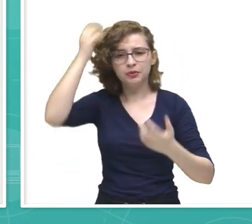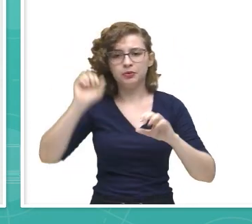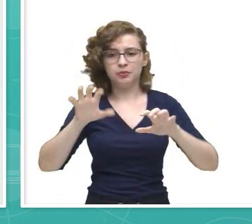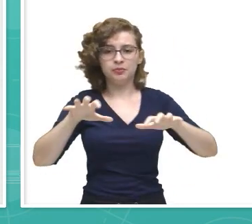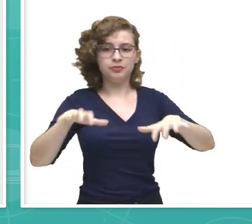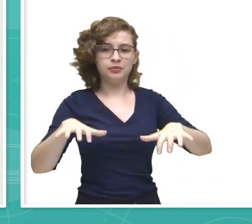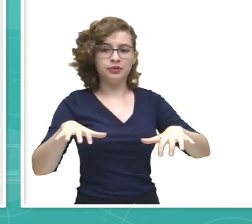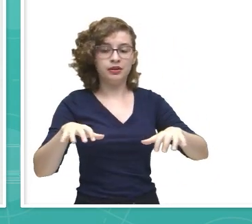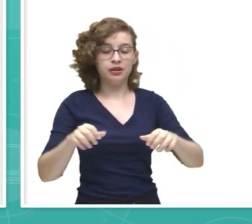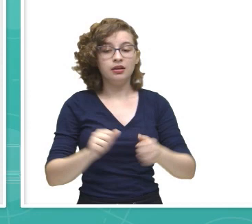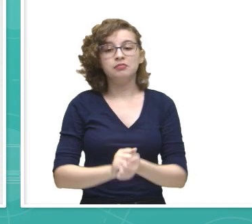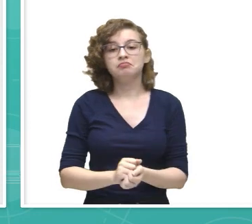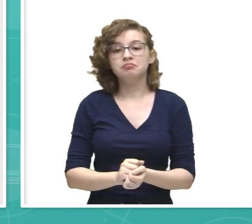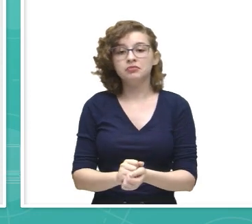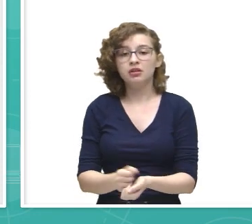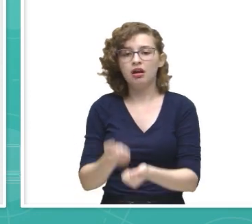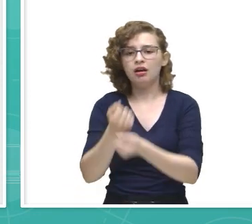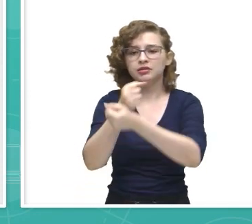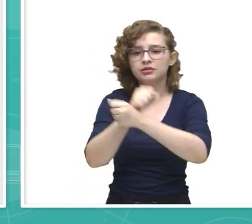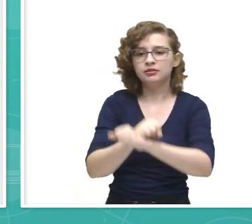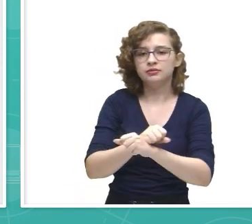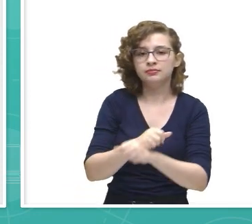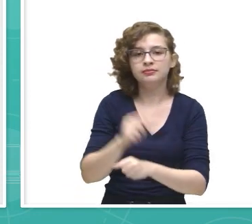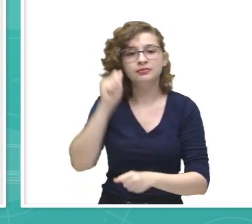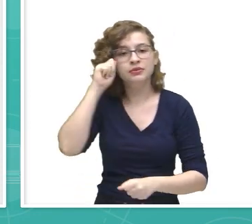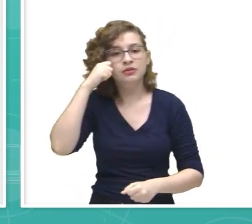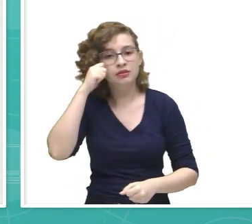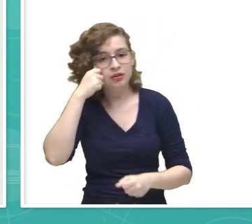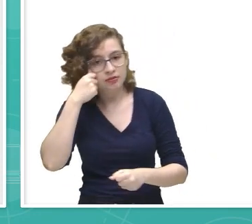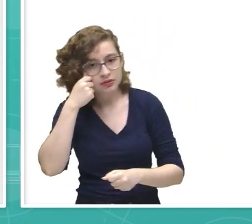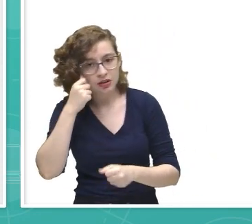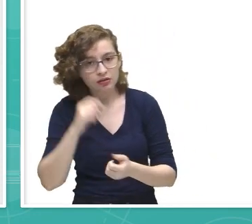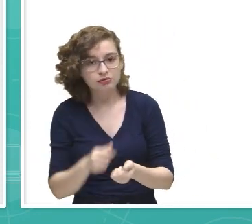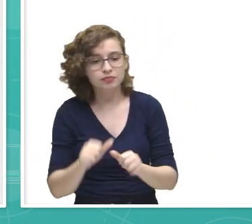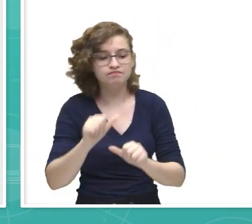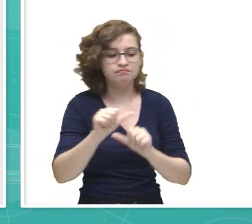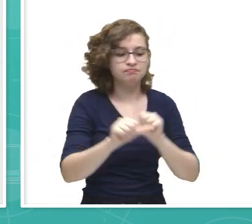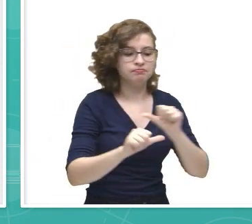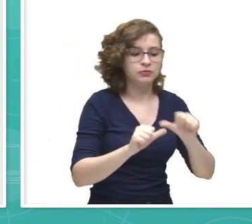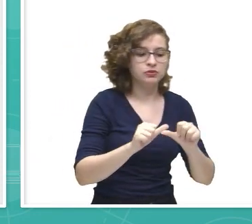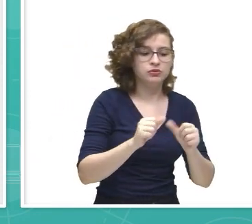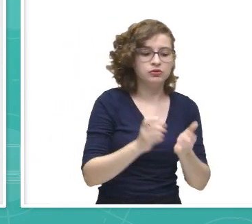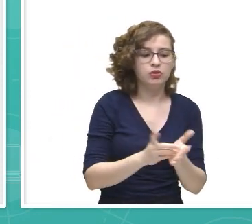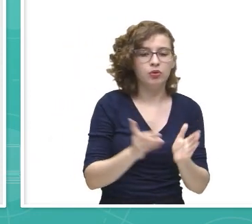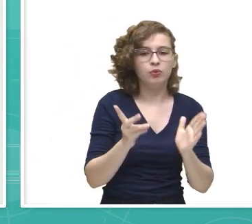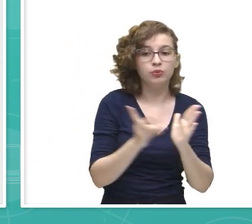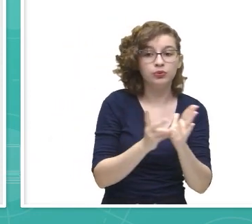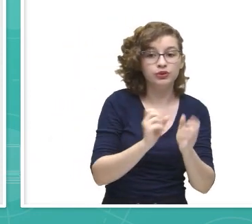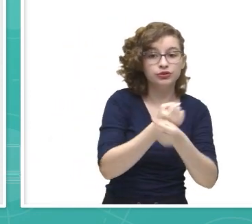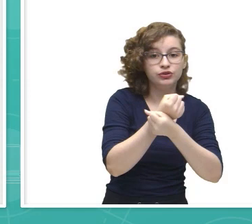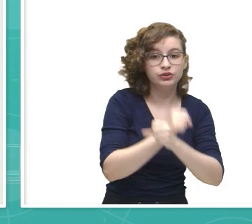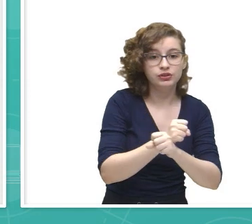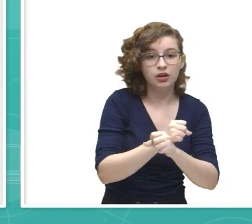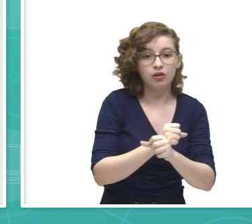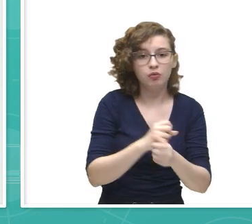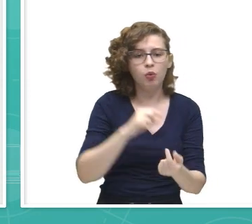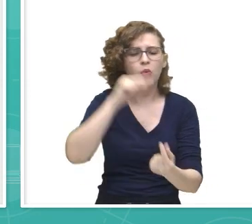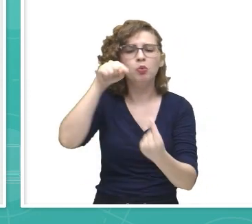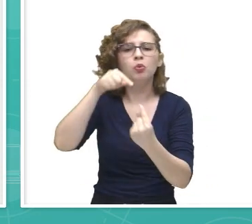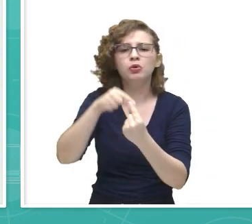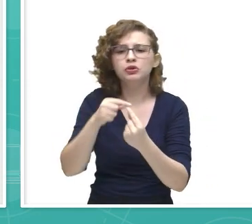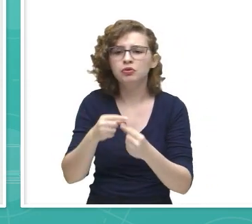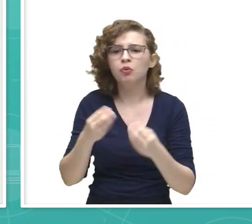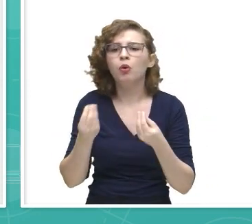africana, predominasse em lugar da escravidão dos povos indígenas. Podemos atribuir a opção